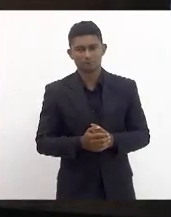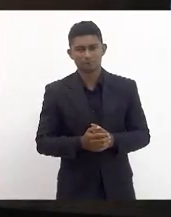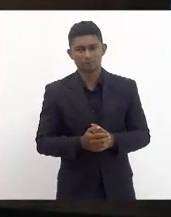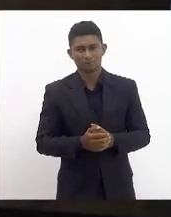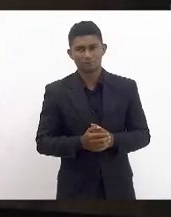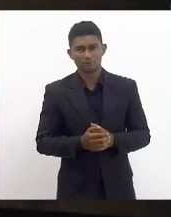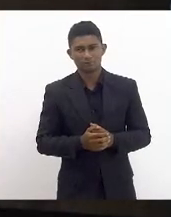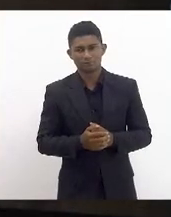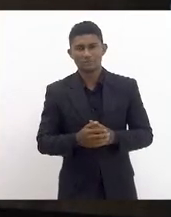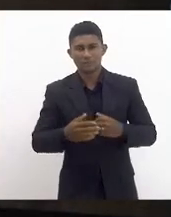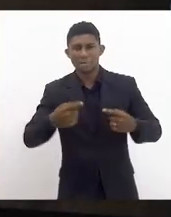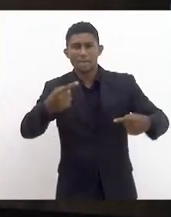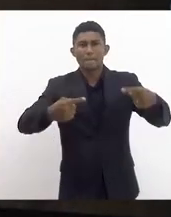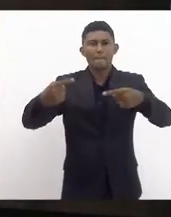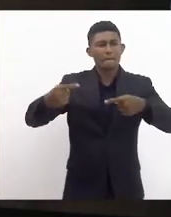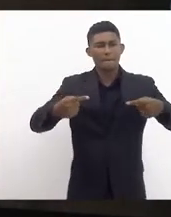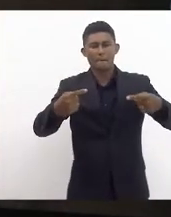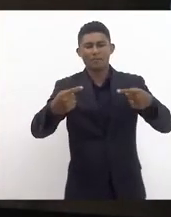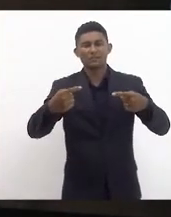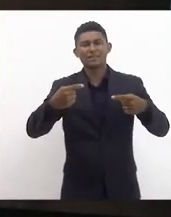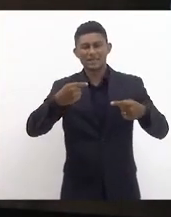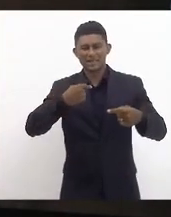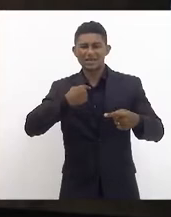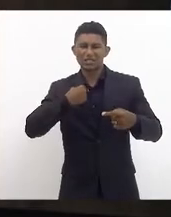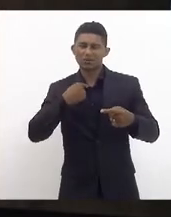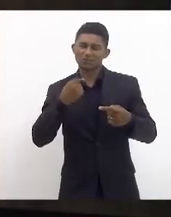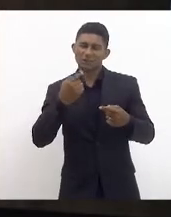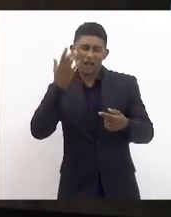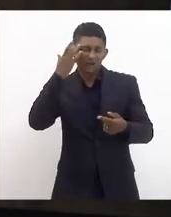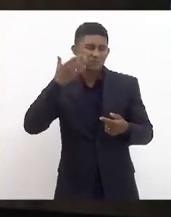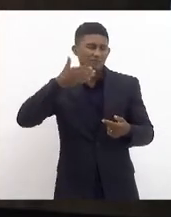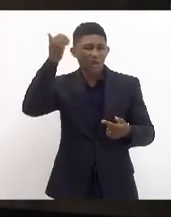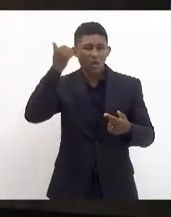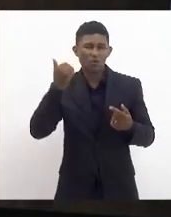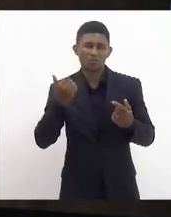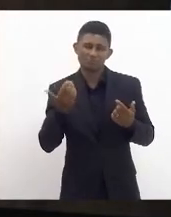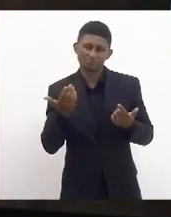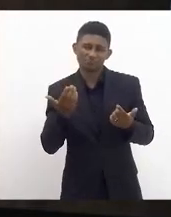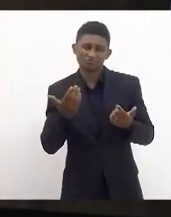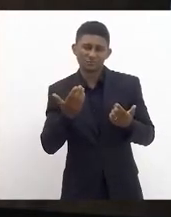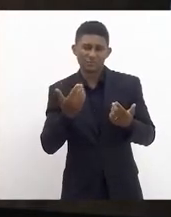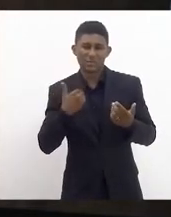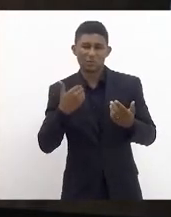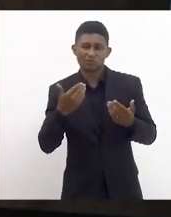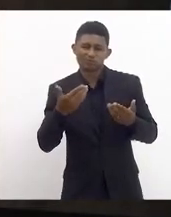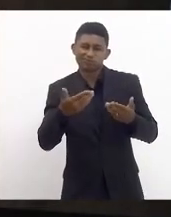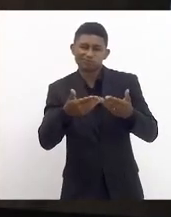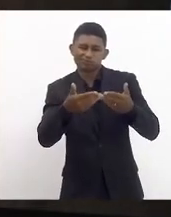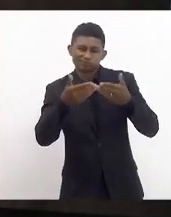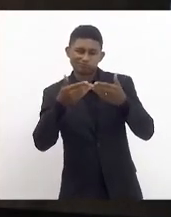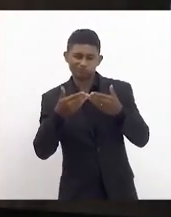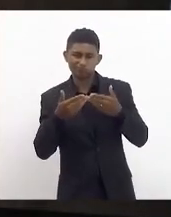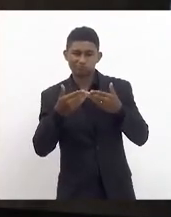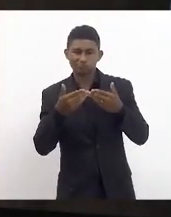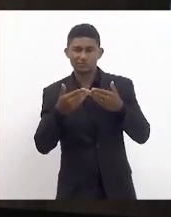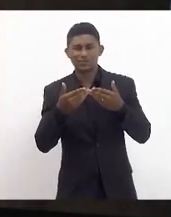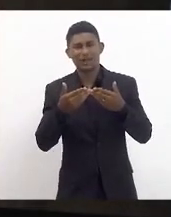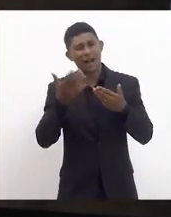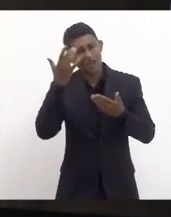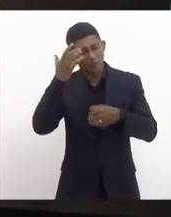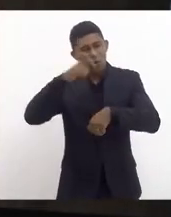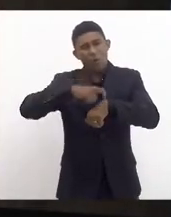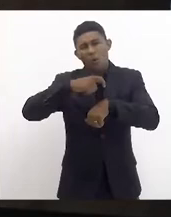dessas situações, não porque eu não tenha posição, porque eu acho que aqui não é a hora nem o lugar. A gente tem que fazer o nosso trabalho, os